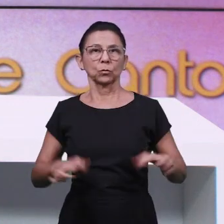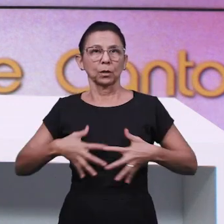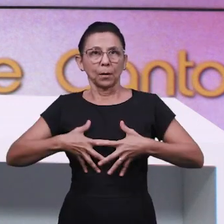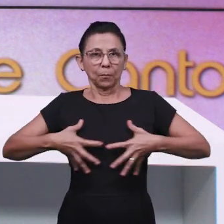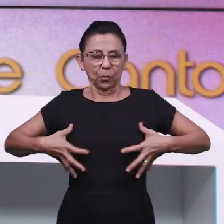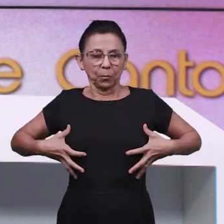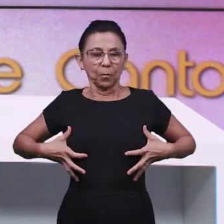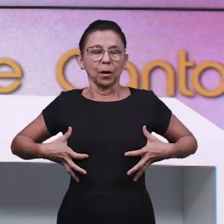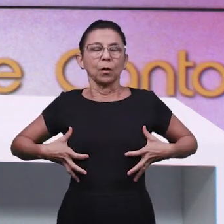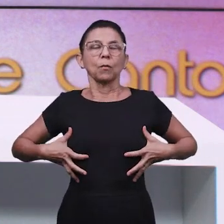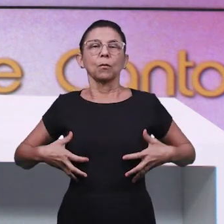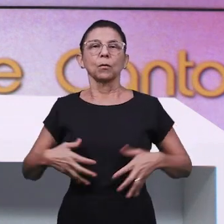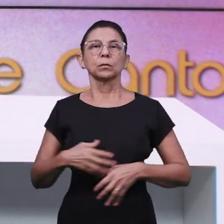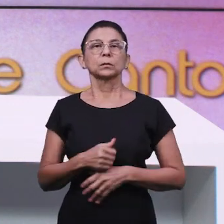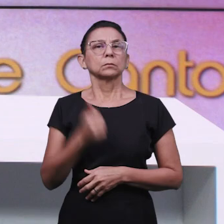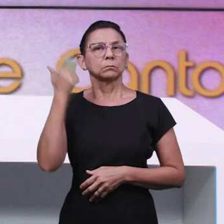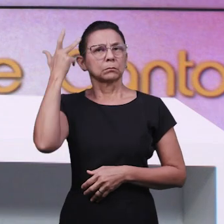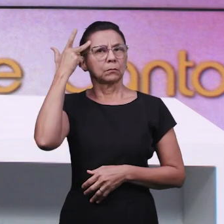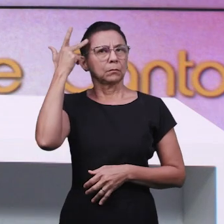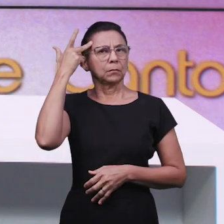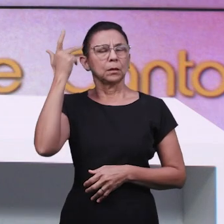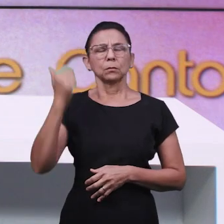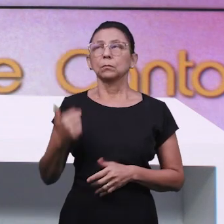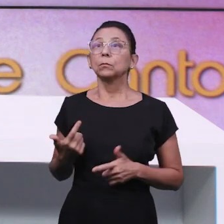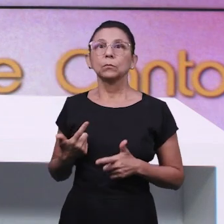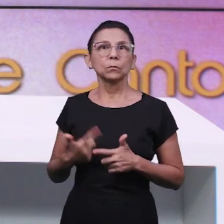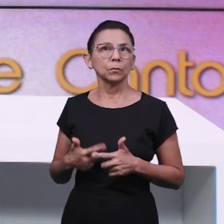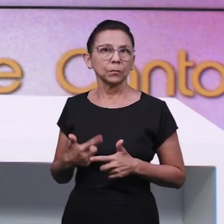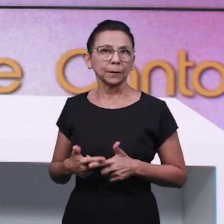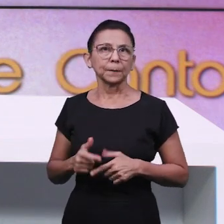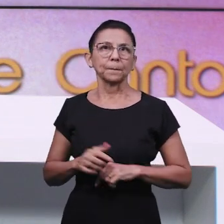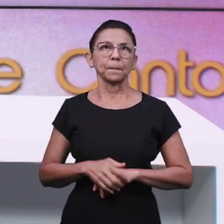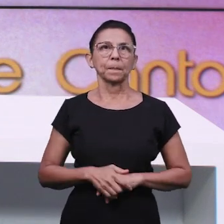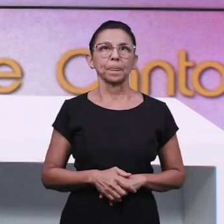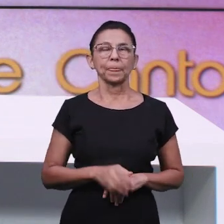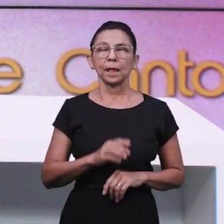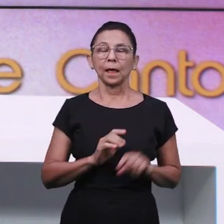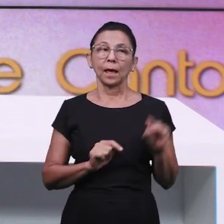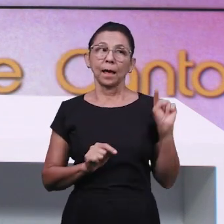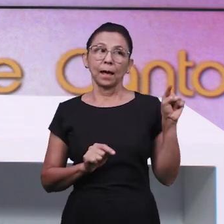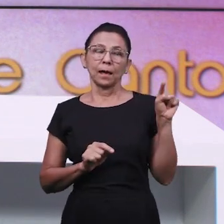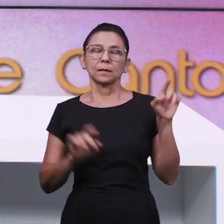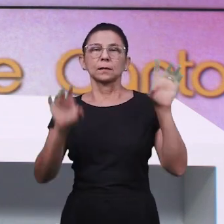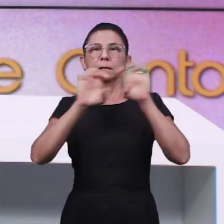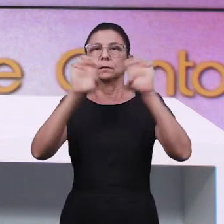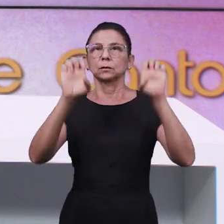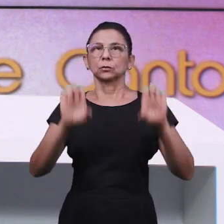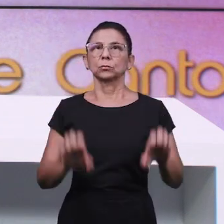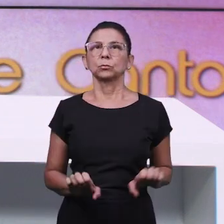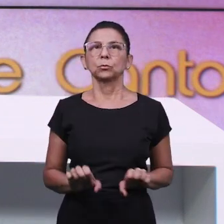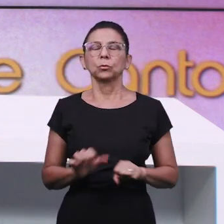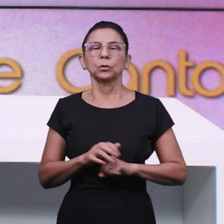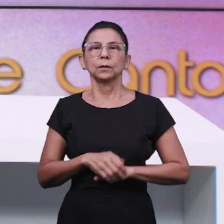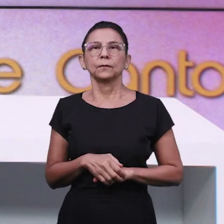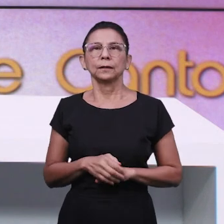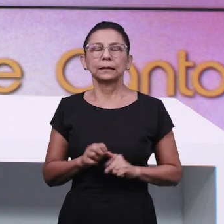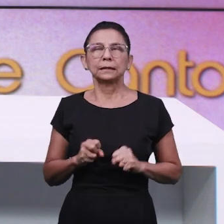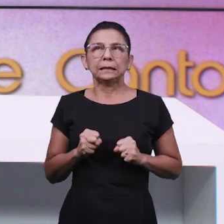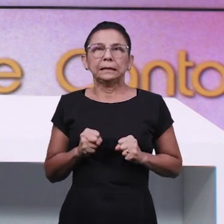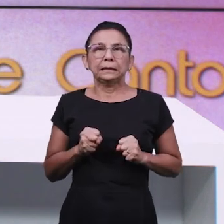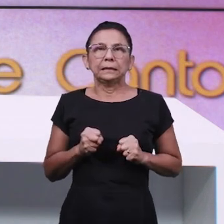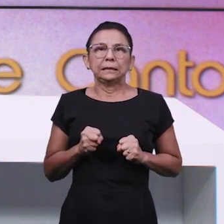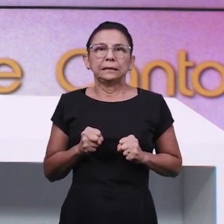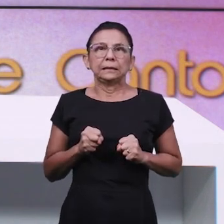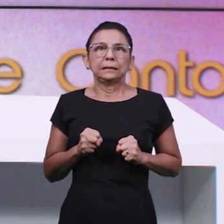adequadamente. E aí, por que funcionando adequadamente? Muitas vezes essa estrutura trabalha tensa porque